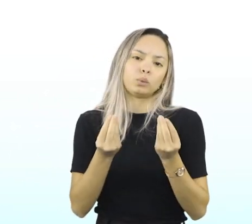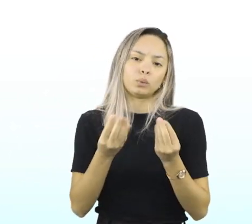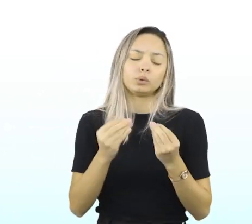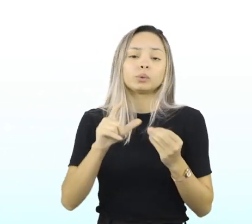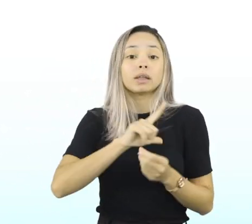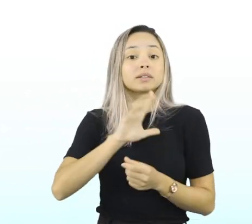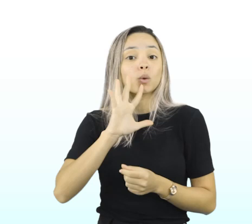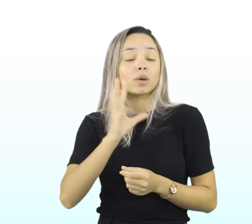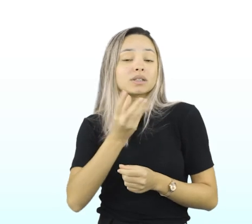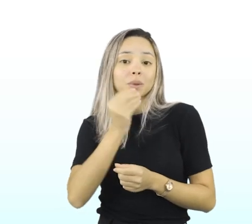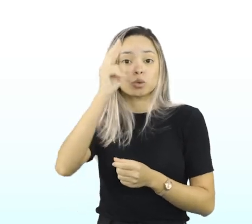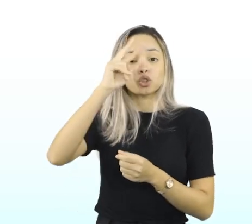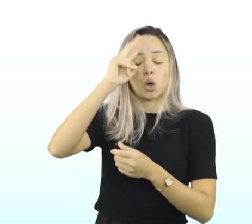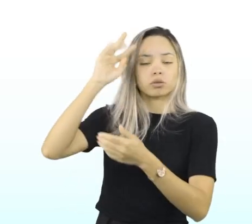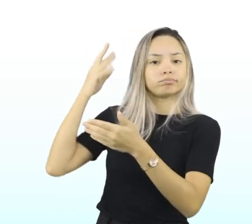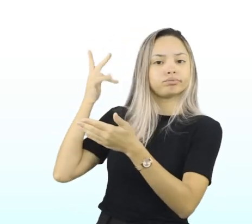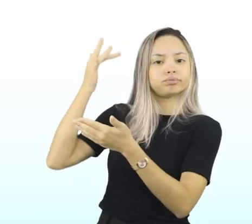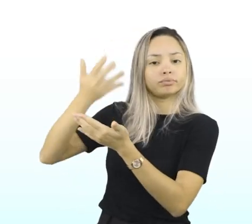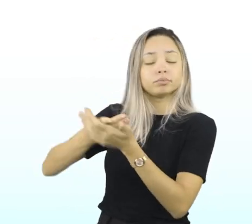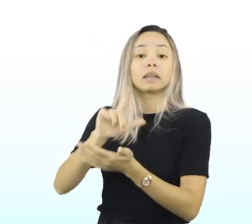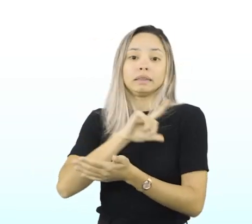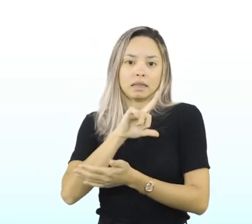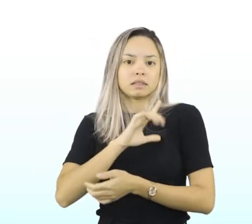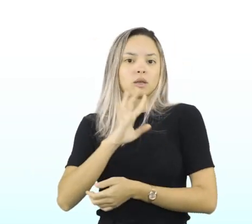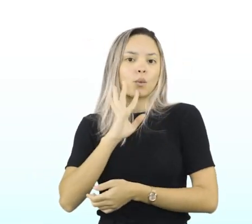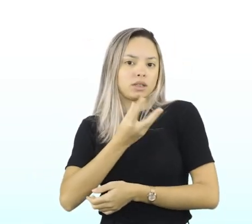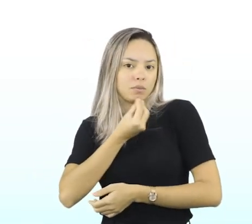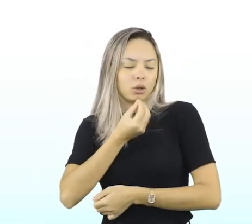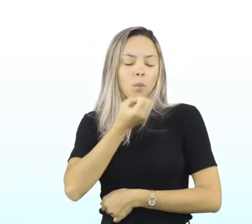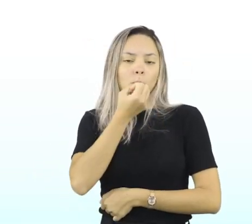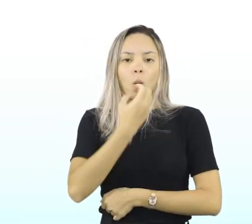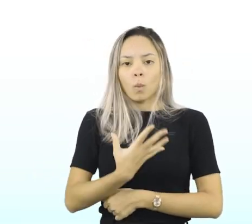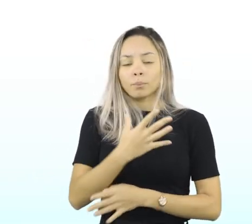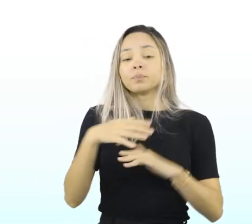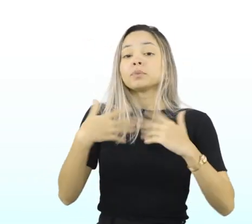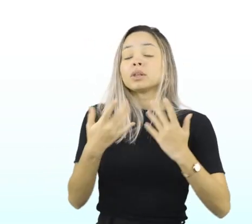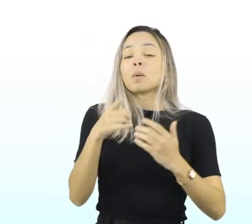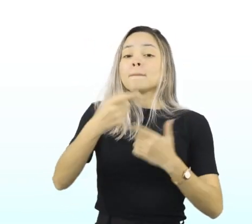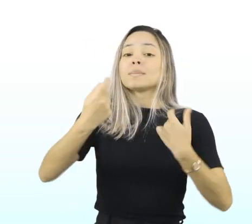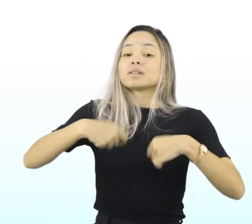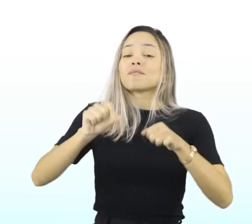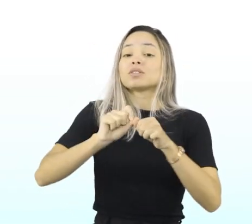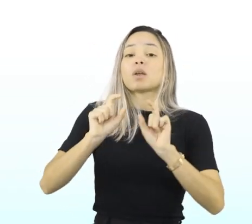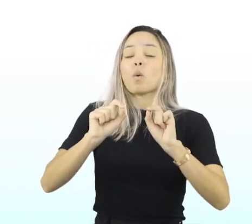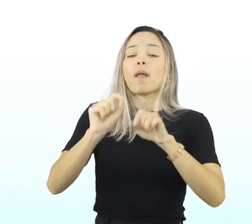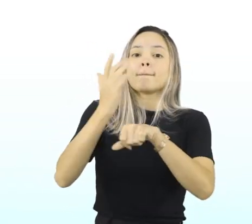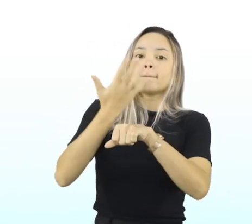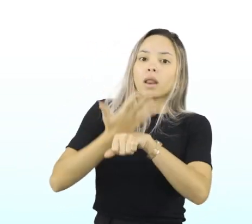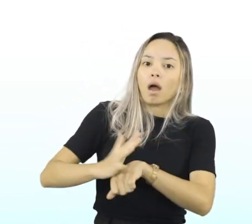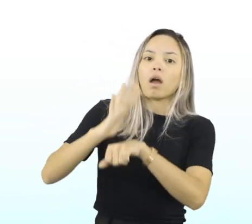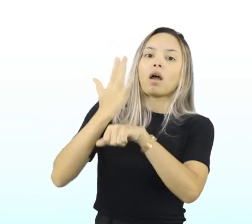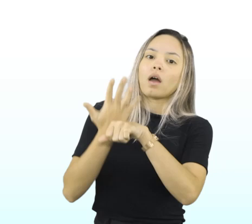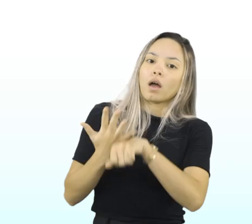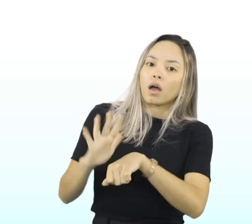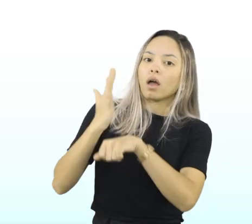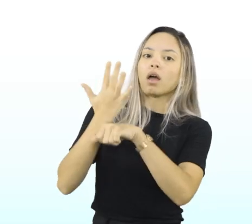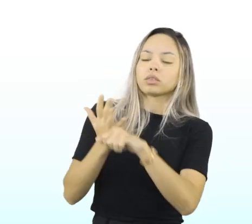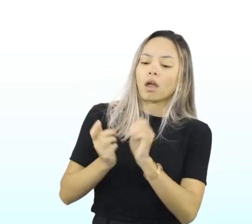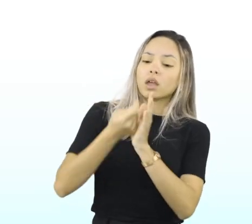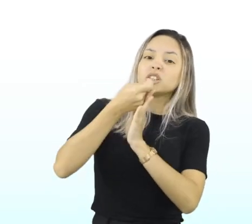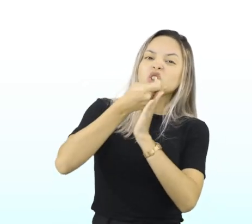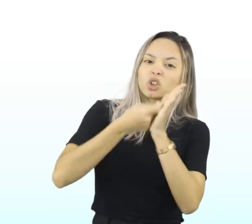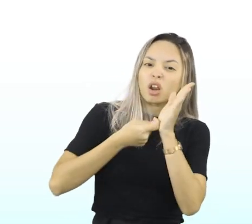ajudar bastante. O teu conhecimento histórico, então você tem conhecimento. Então, o que você precisa fazer é praticar.